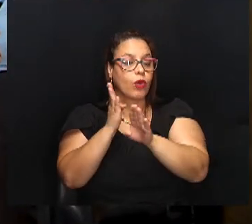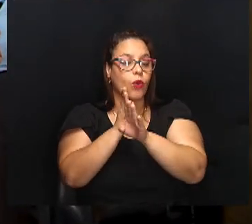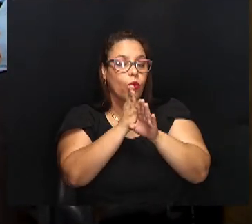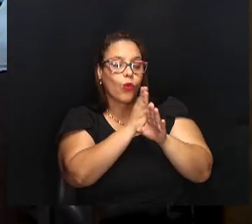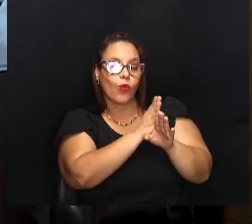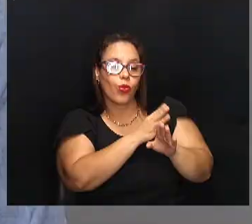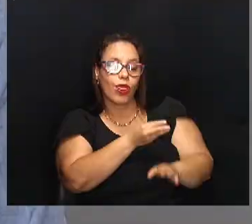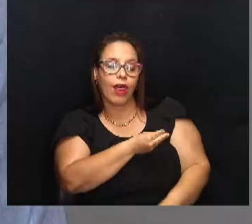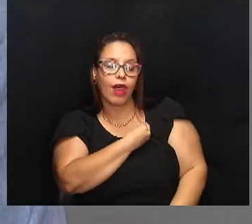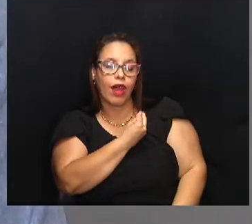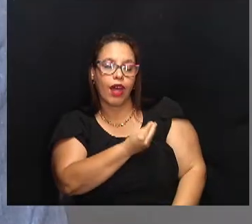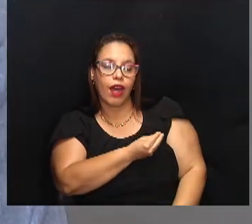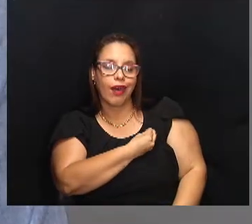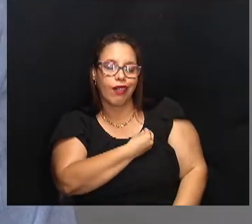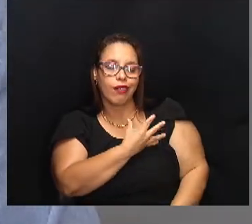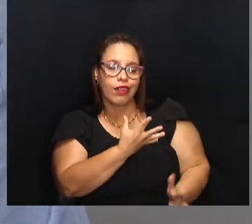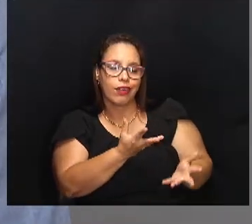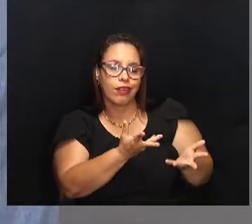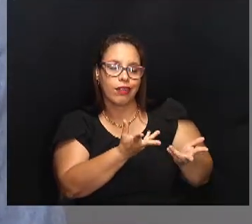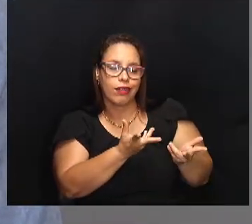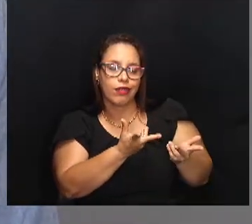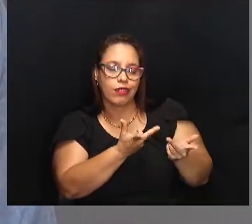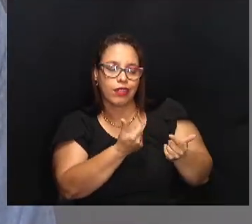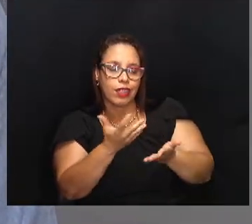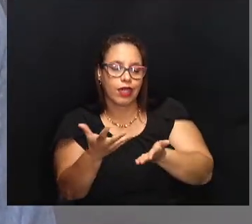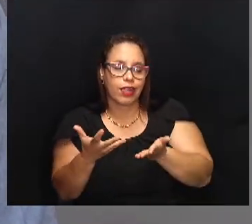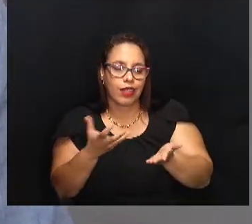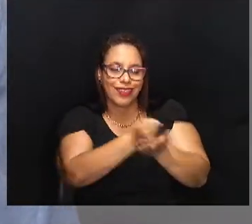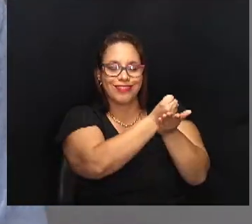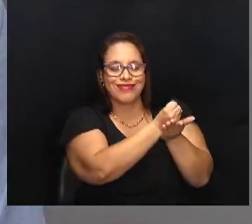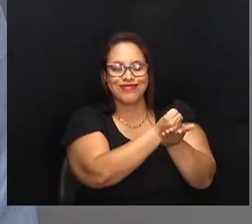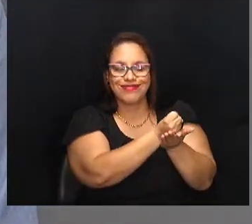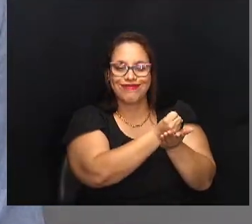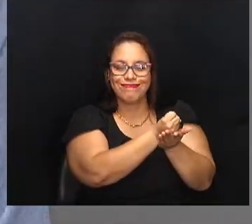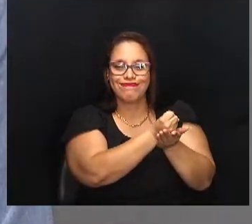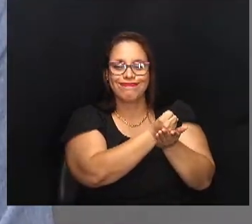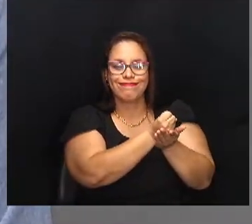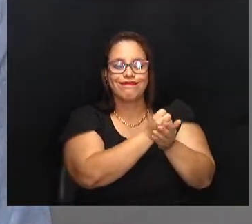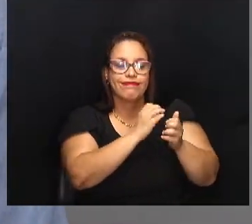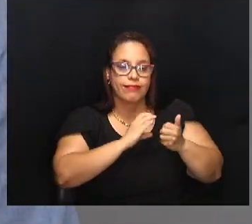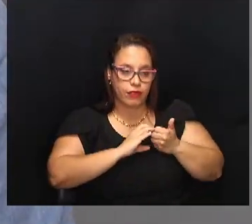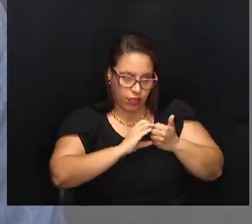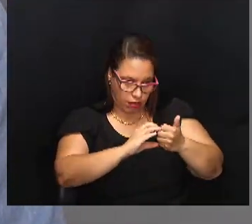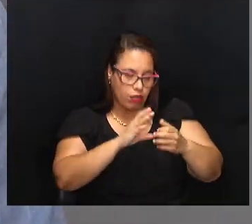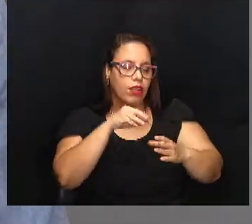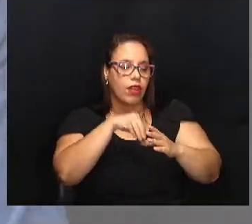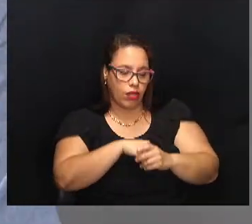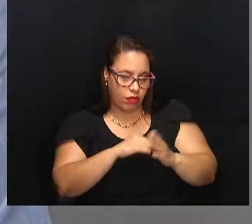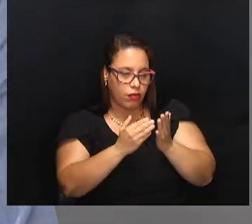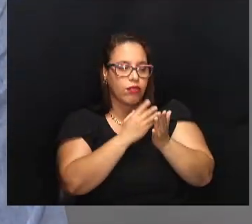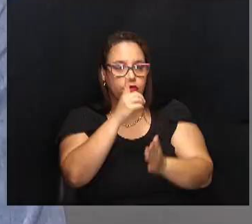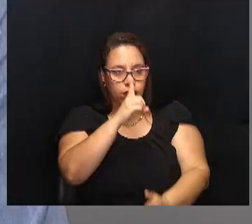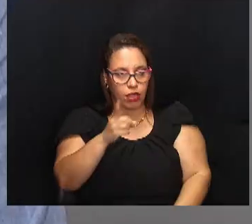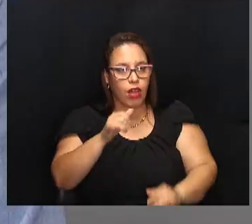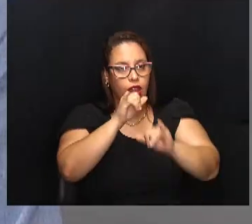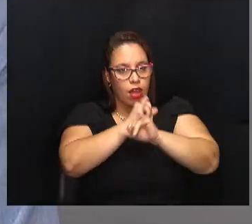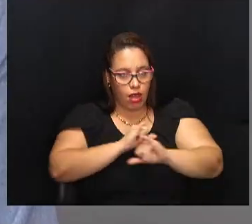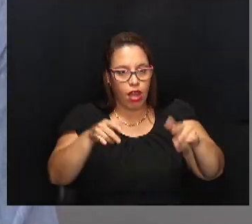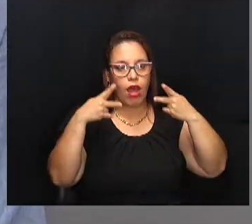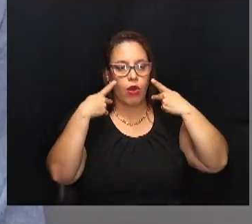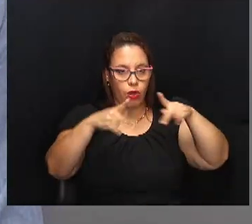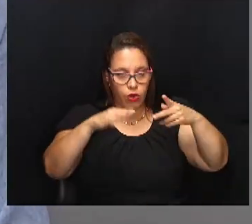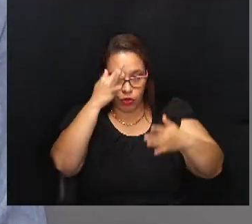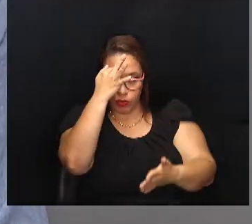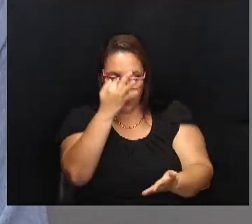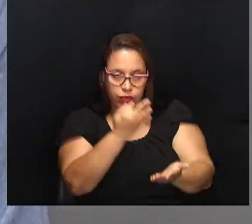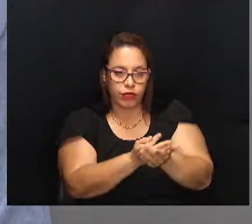né? E através disso, a gente tem sim um cunho cristão dentro do projeto que a gente propaga, né, a nossa fé,